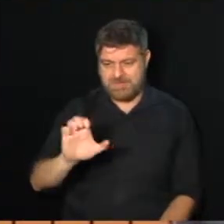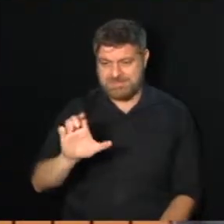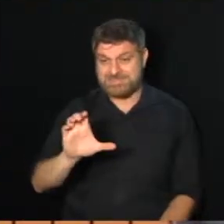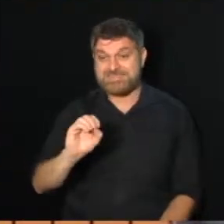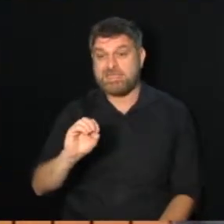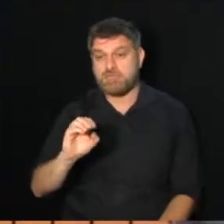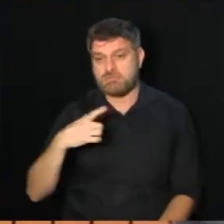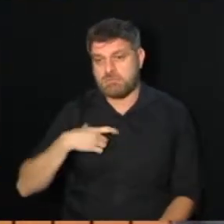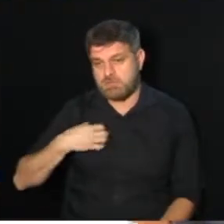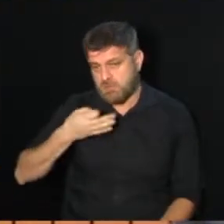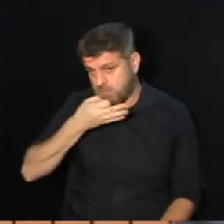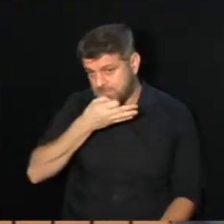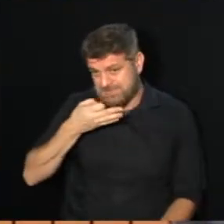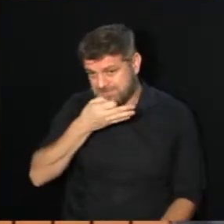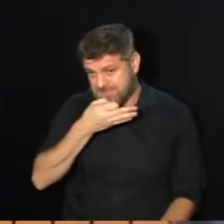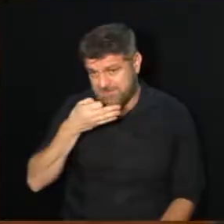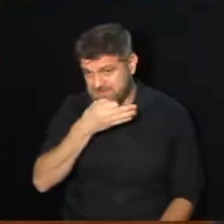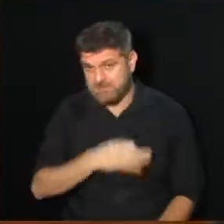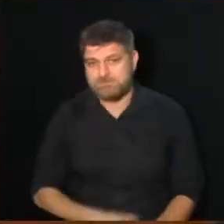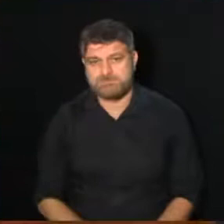suas considerações.